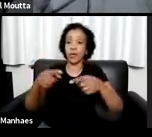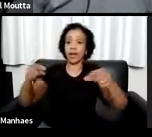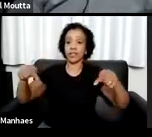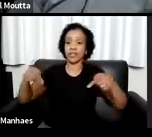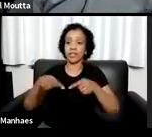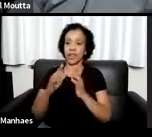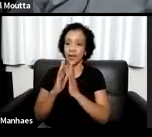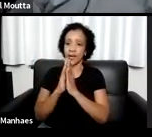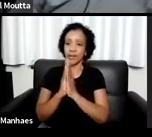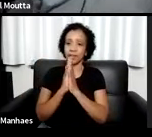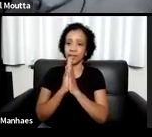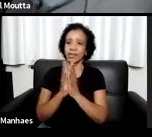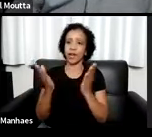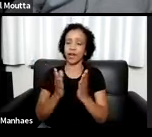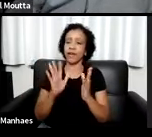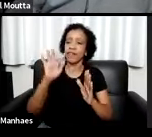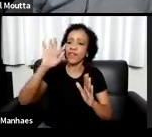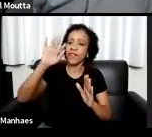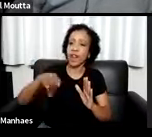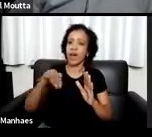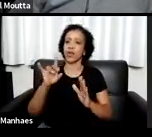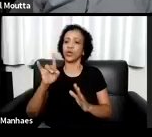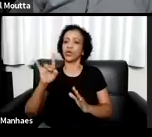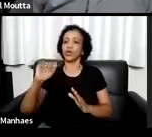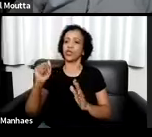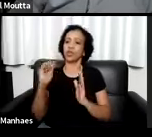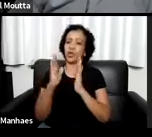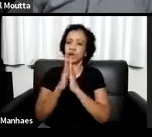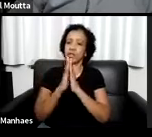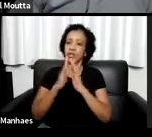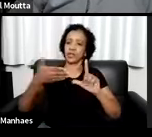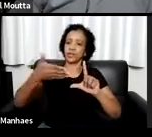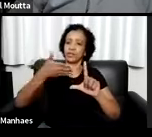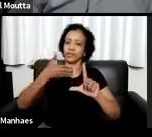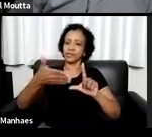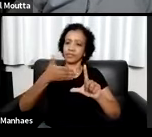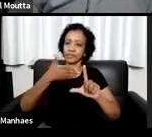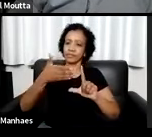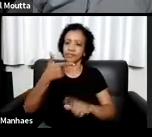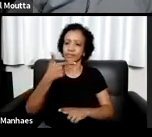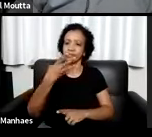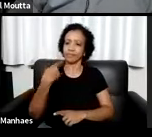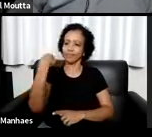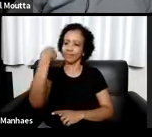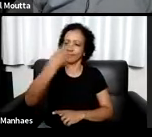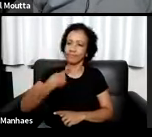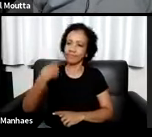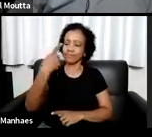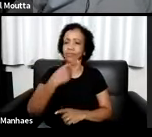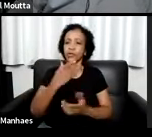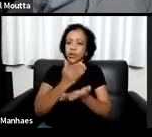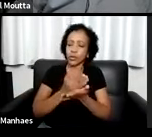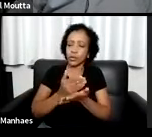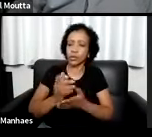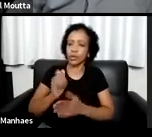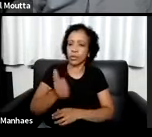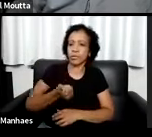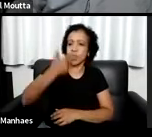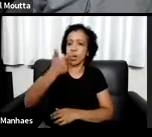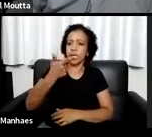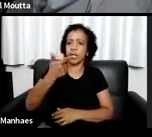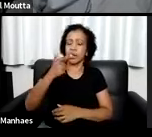fechando esse dia de oração, 24 horas de oração. Começamos à meia-noite do domingo, quando tivemos a